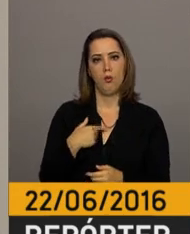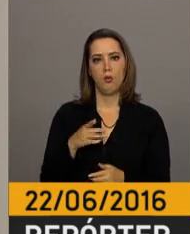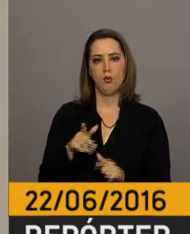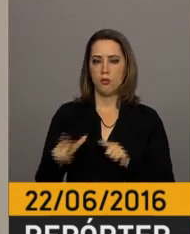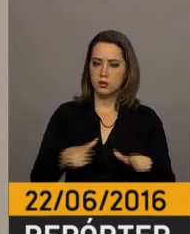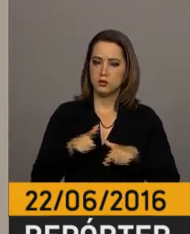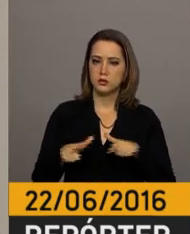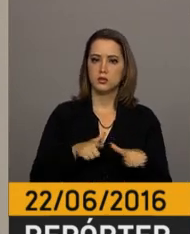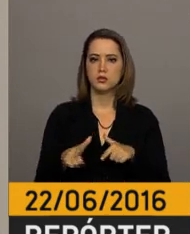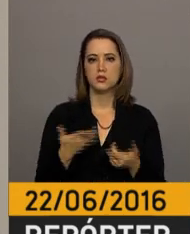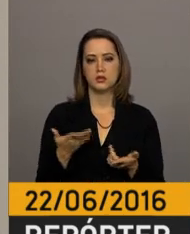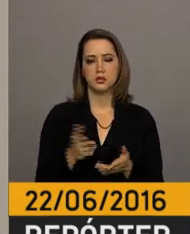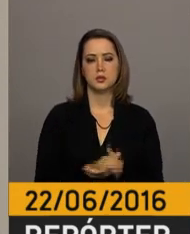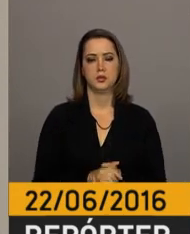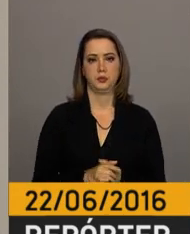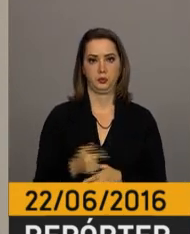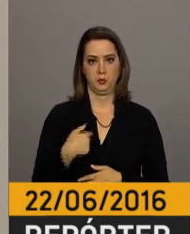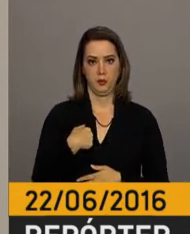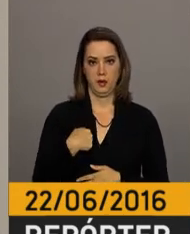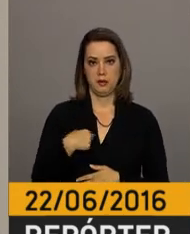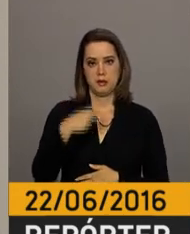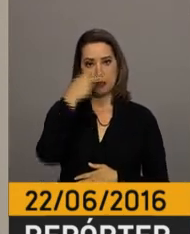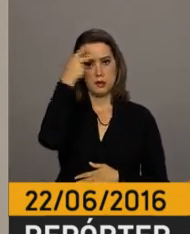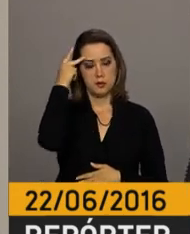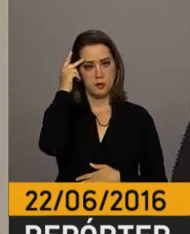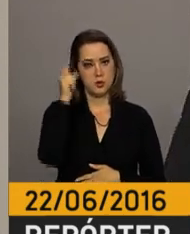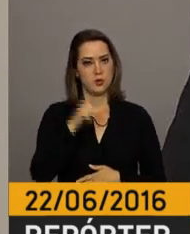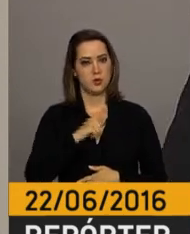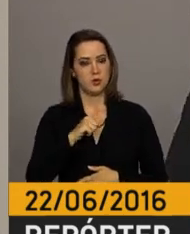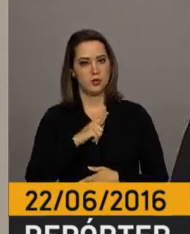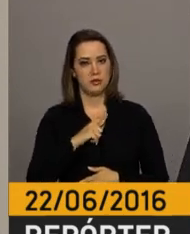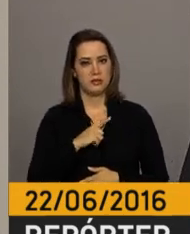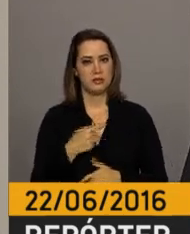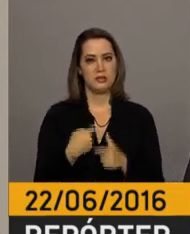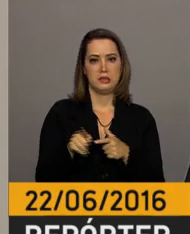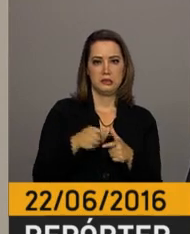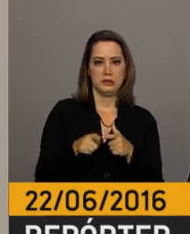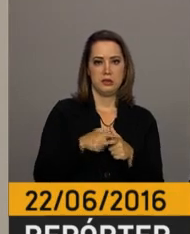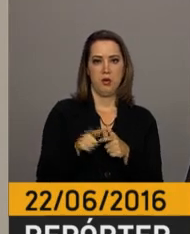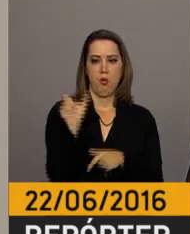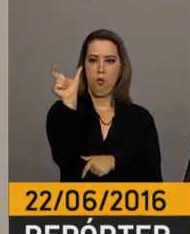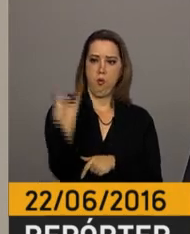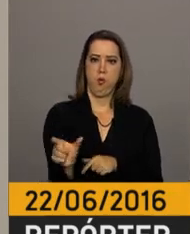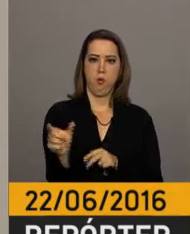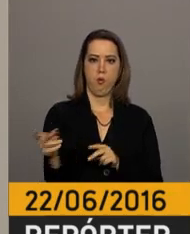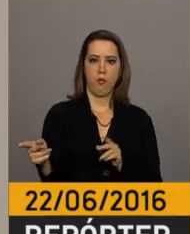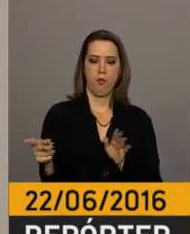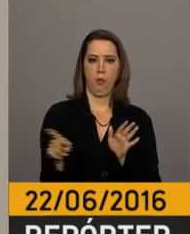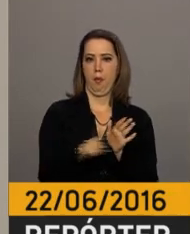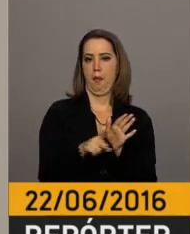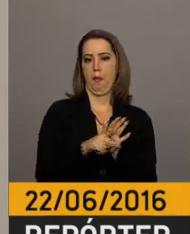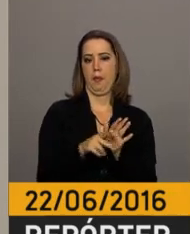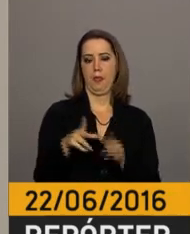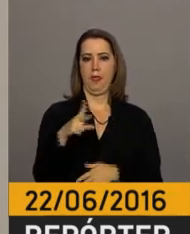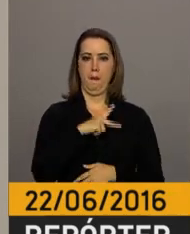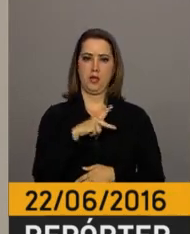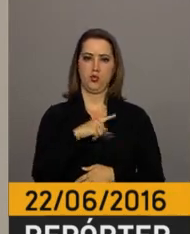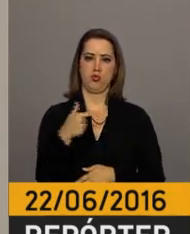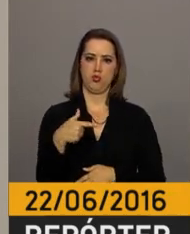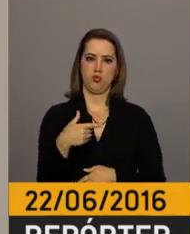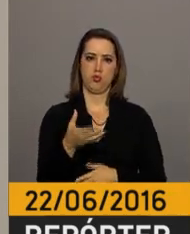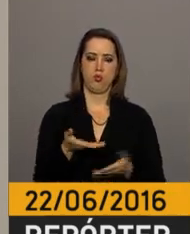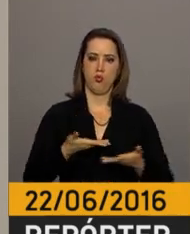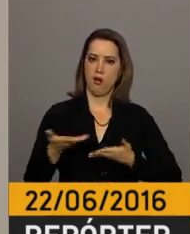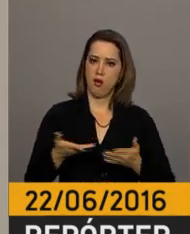as pessoas têm muito a mania de personalizar os cargos quando na verdade o cargo deve prevalecer